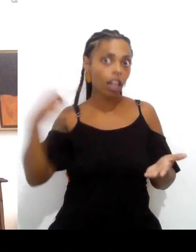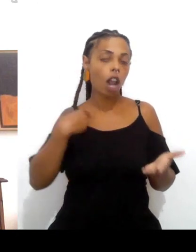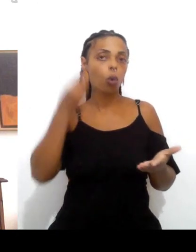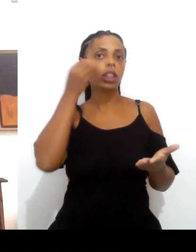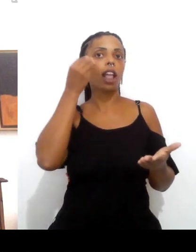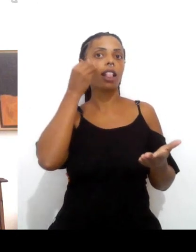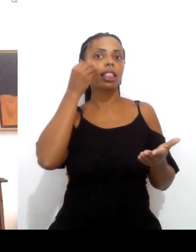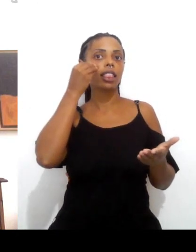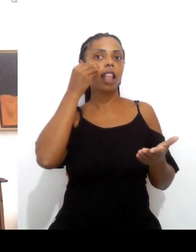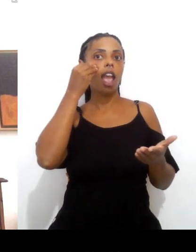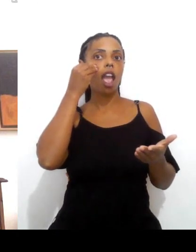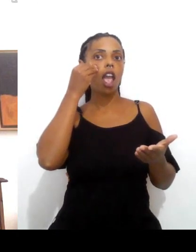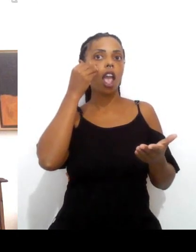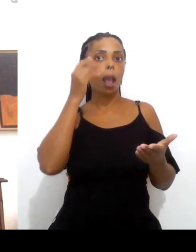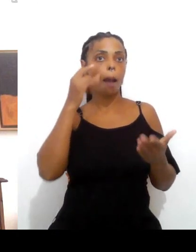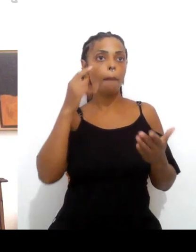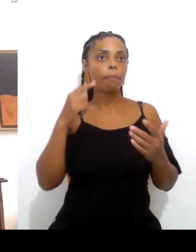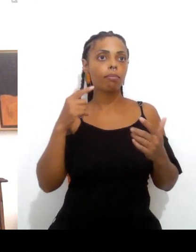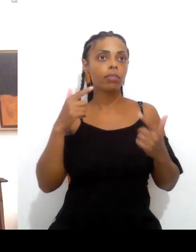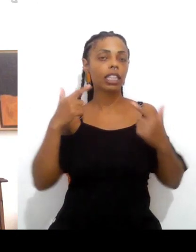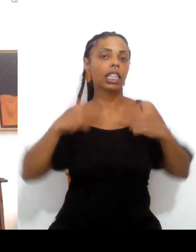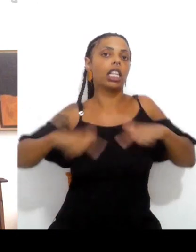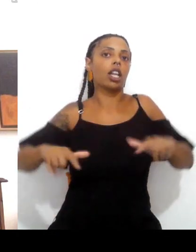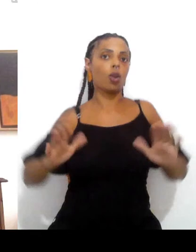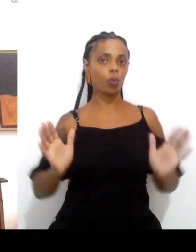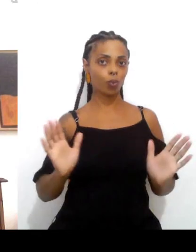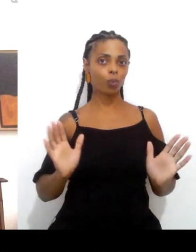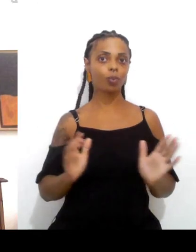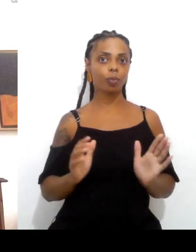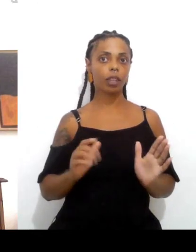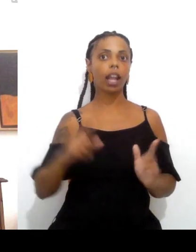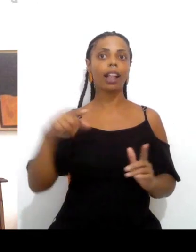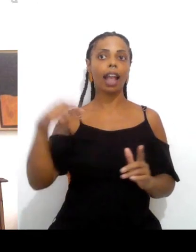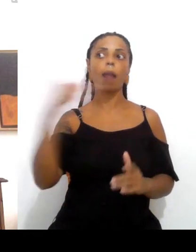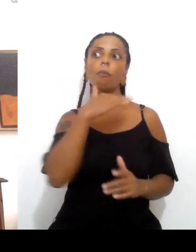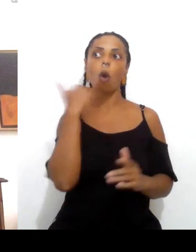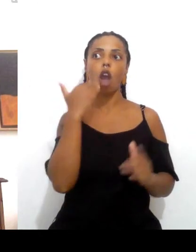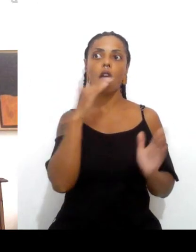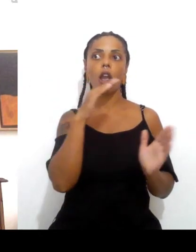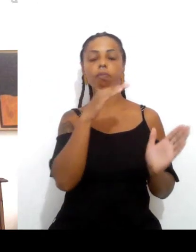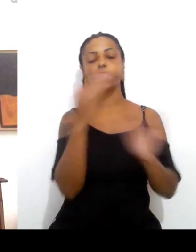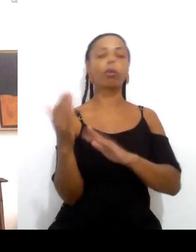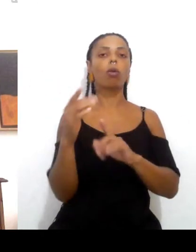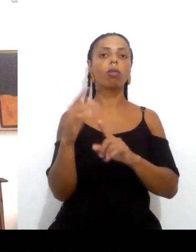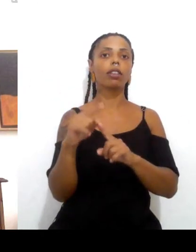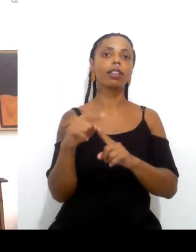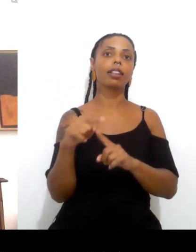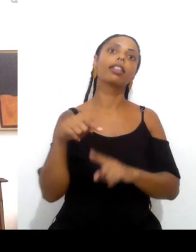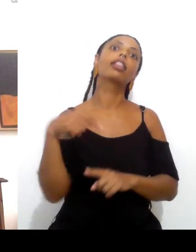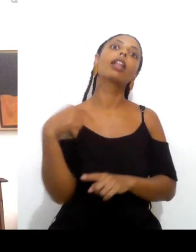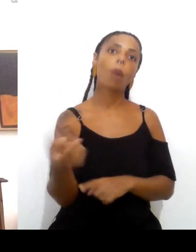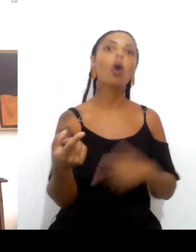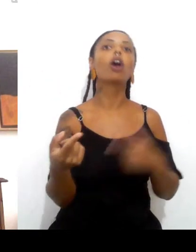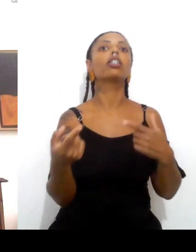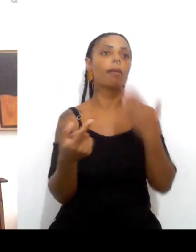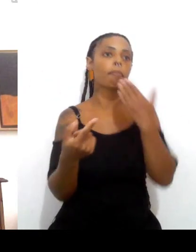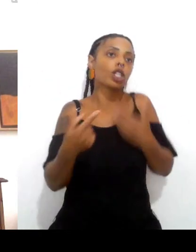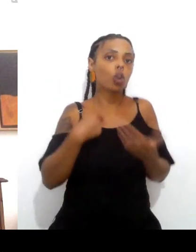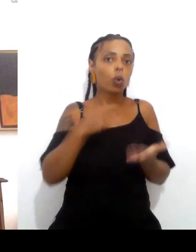foi um pedido que veio após seu falecimento Seria algo impossível de ser feito antes disso